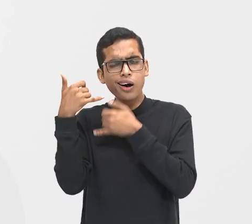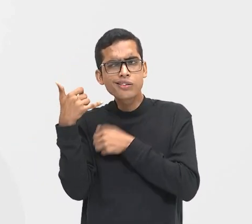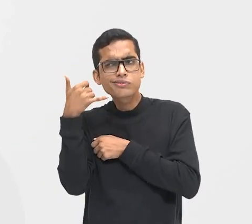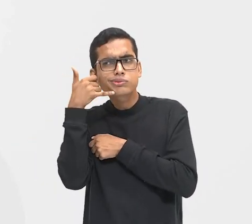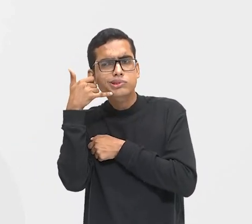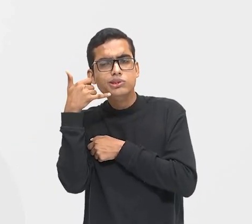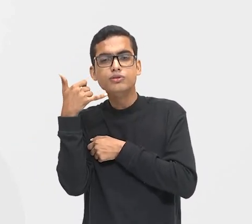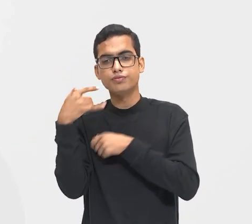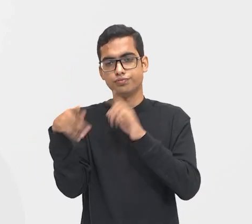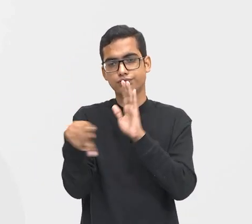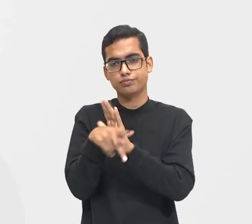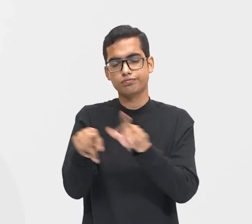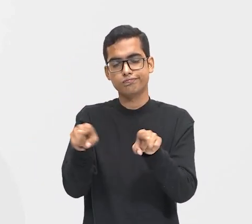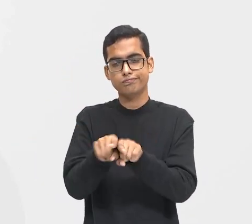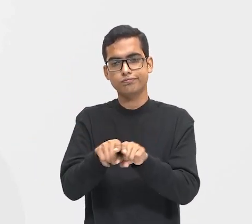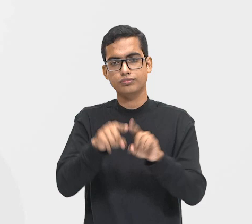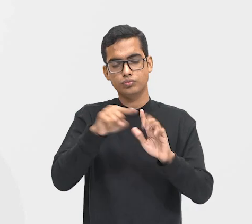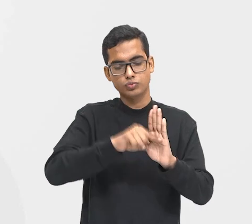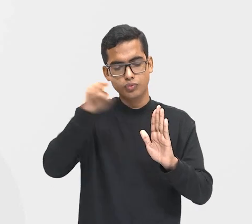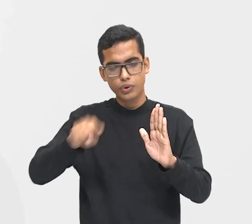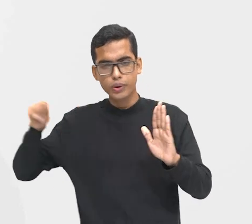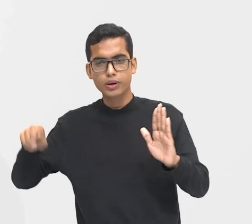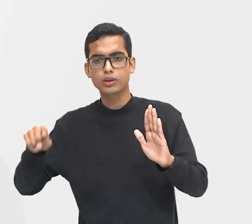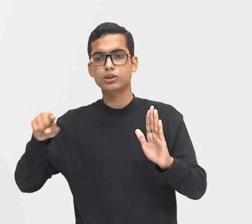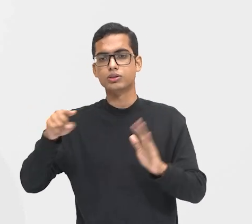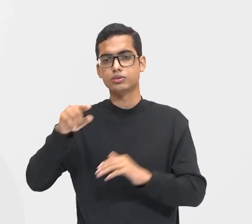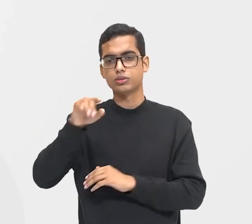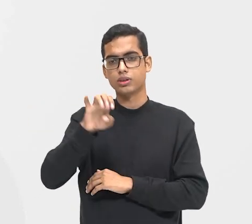ondas eletromagnéticas, né, que estão presentes ali em